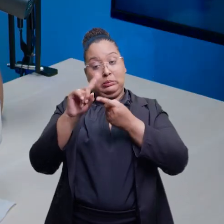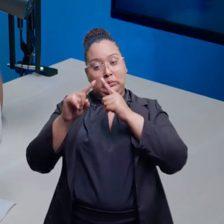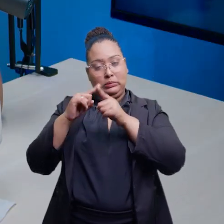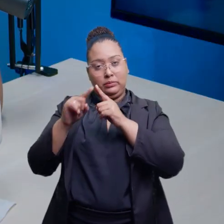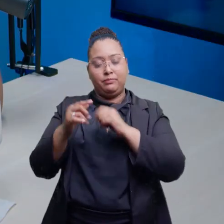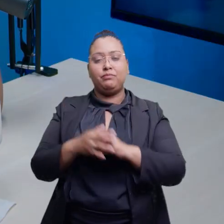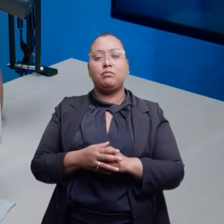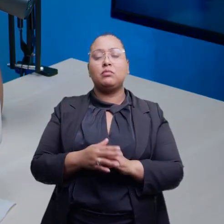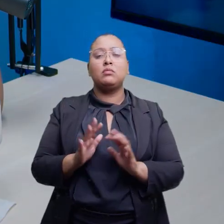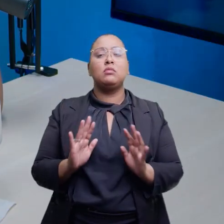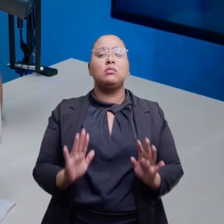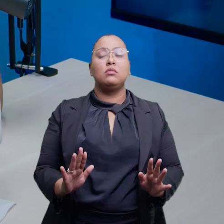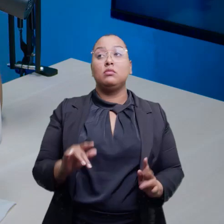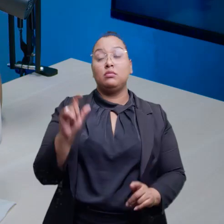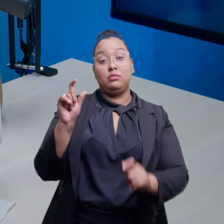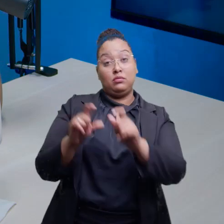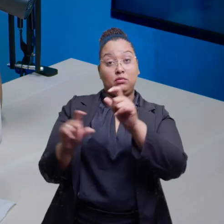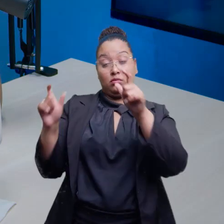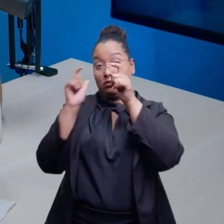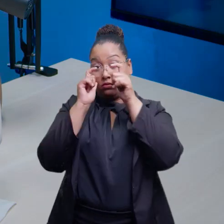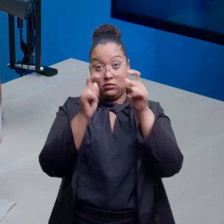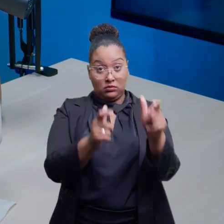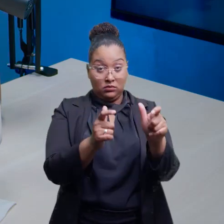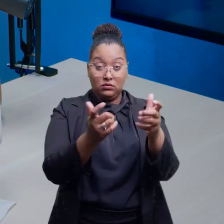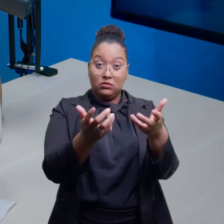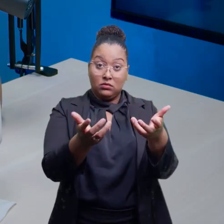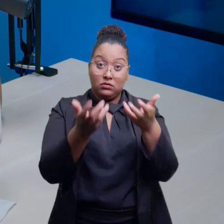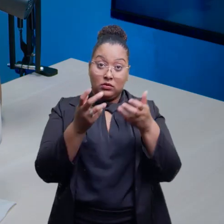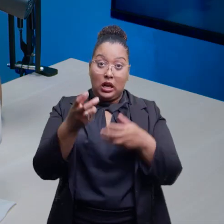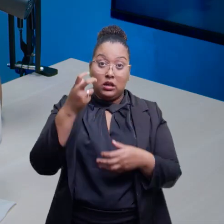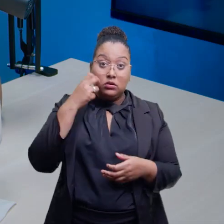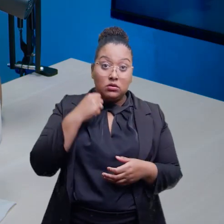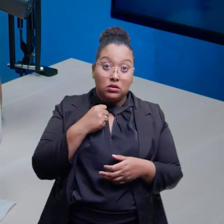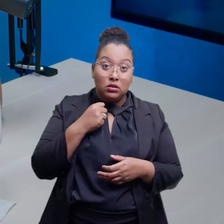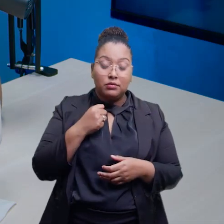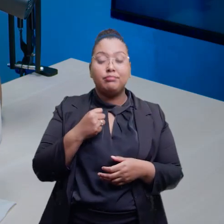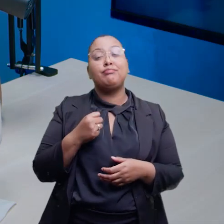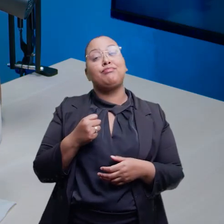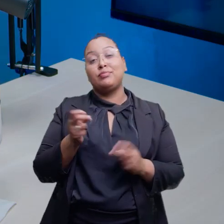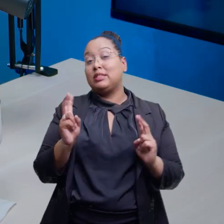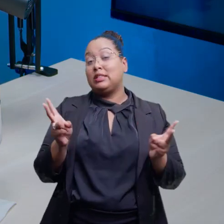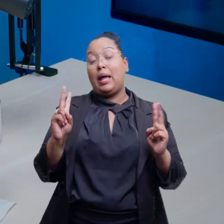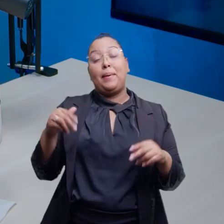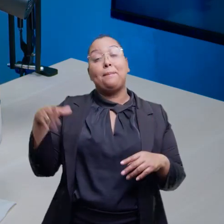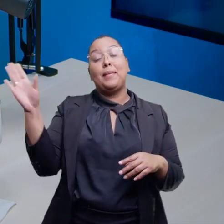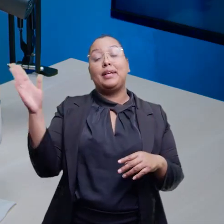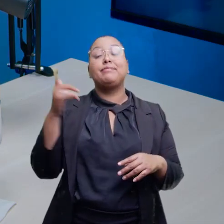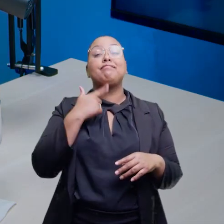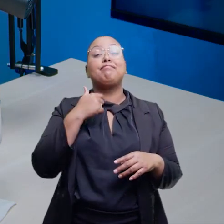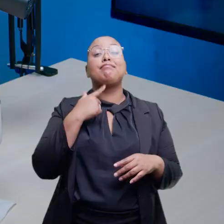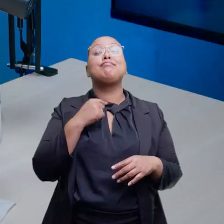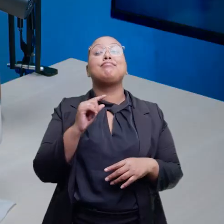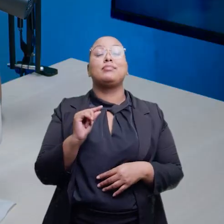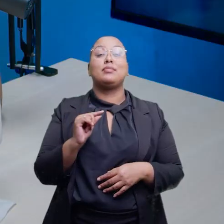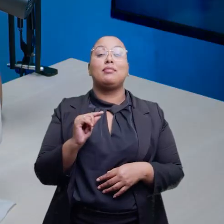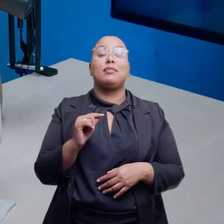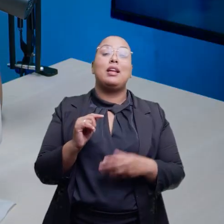que têm interesse, né, que estão interessadas na adoção, é o famoso perfil de